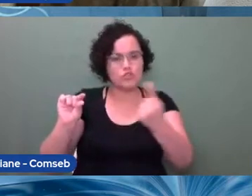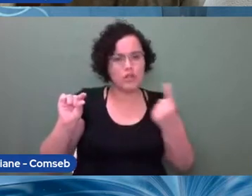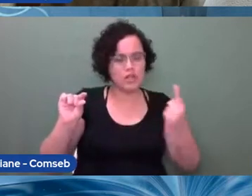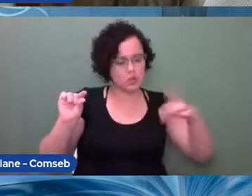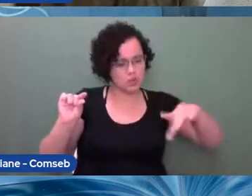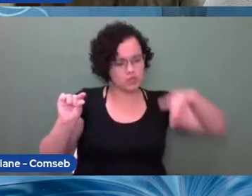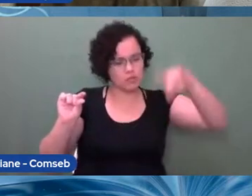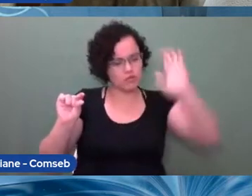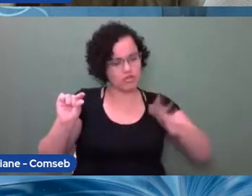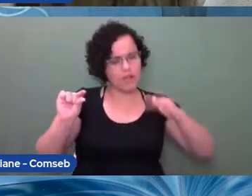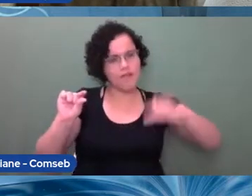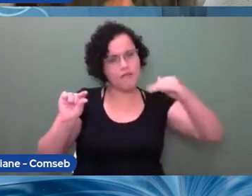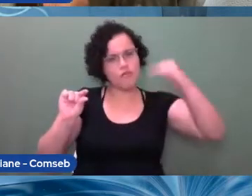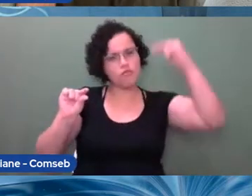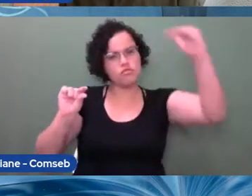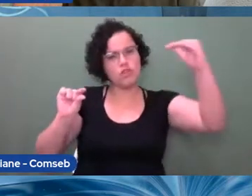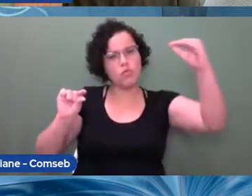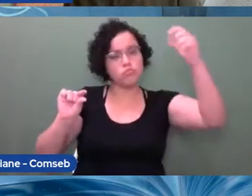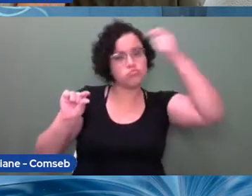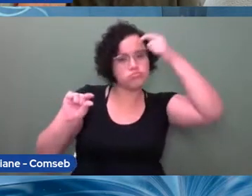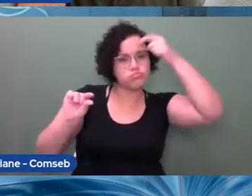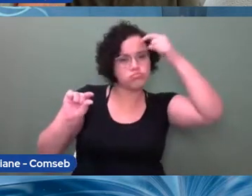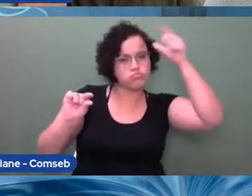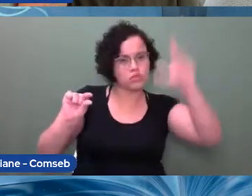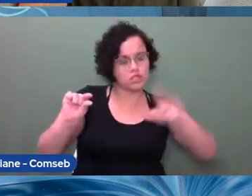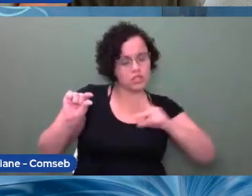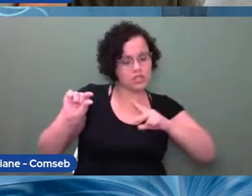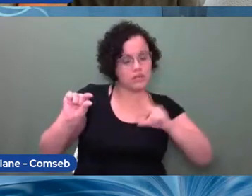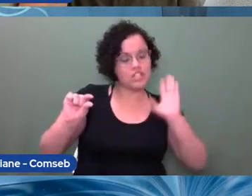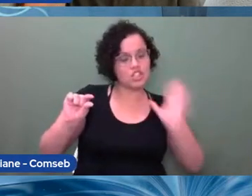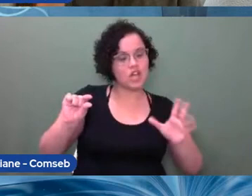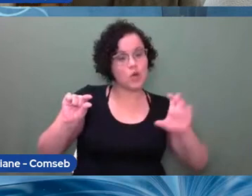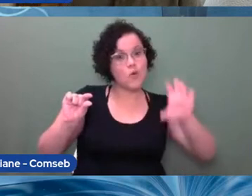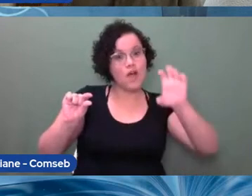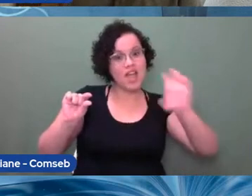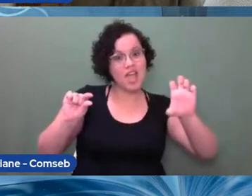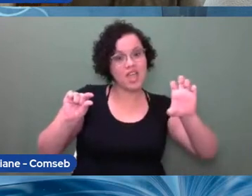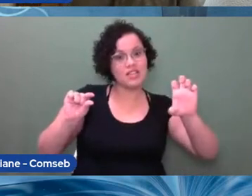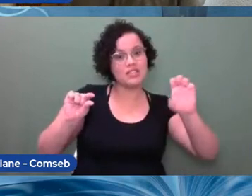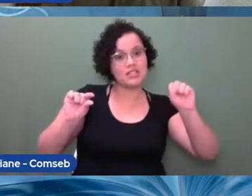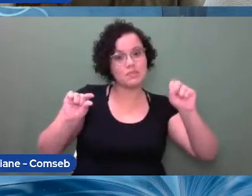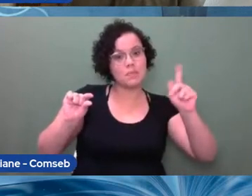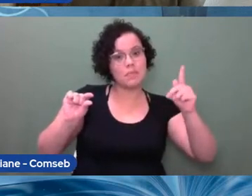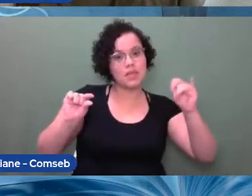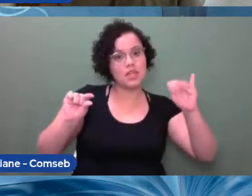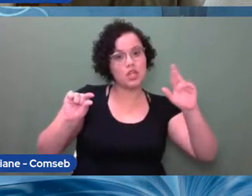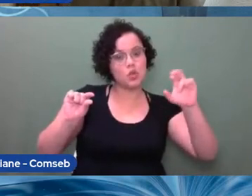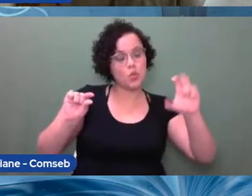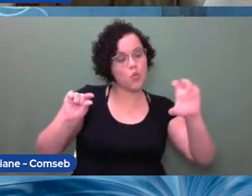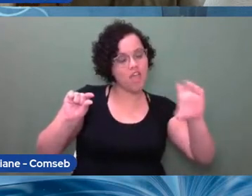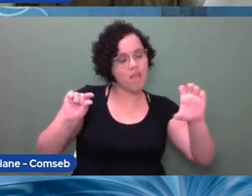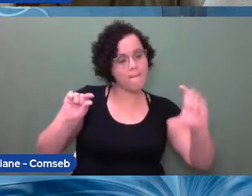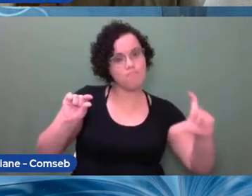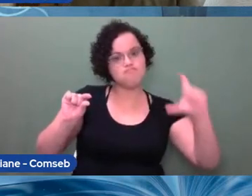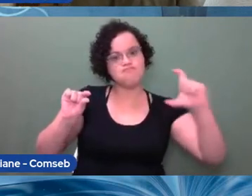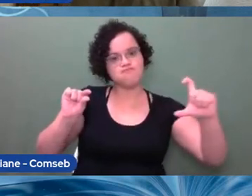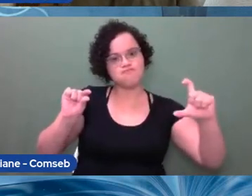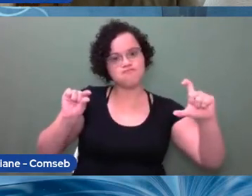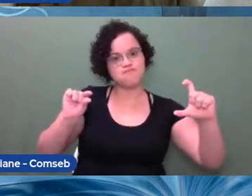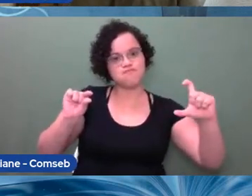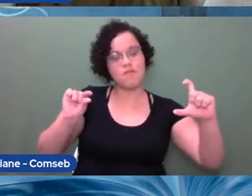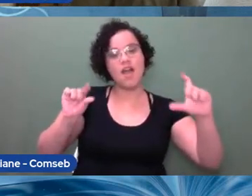com consciência de si mesmo, ele vai chamar de espírito com E maiúsculo. Então, essa é a